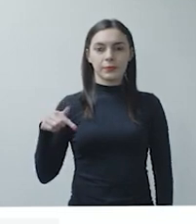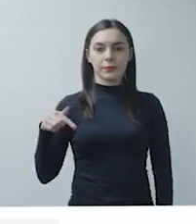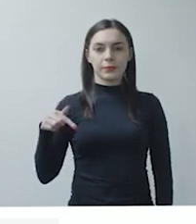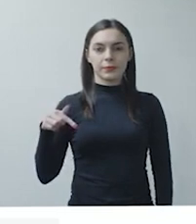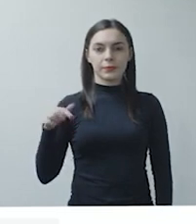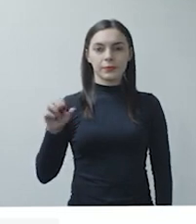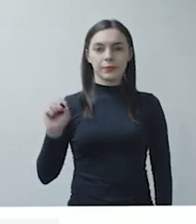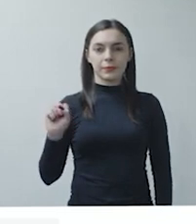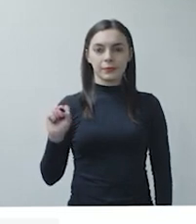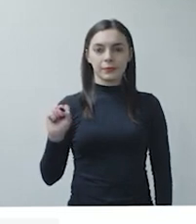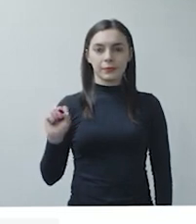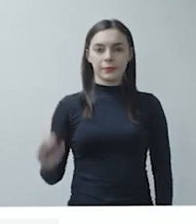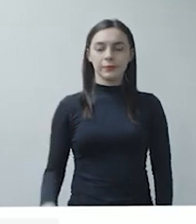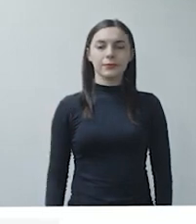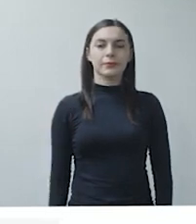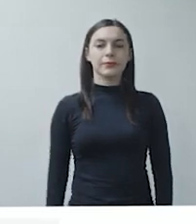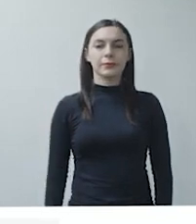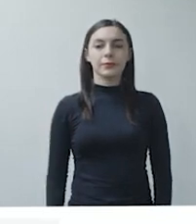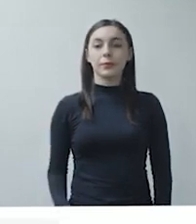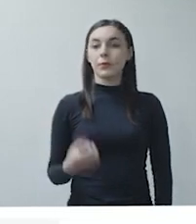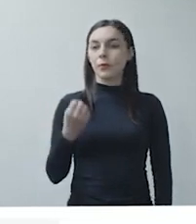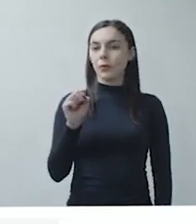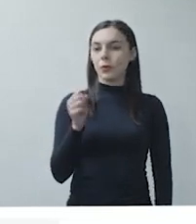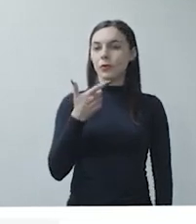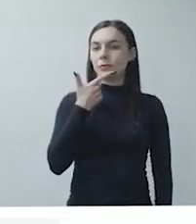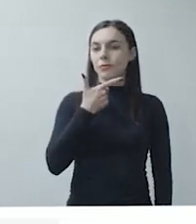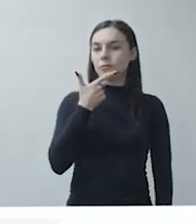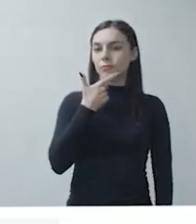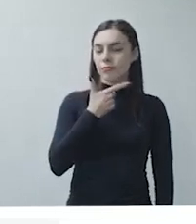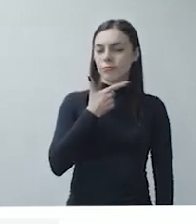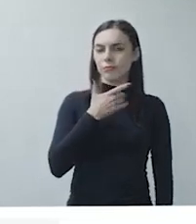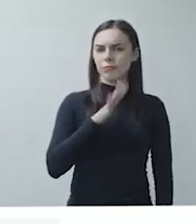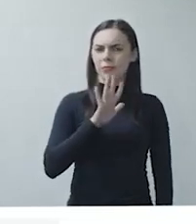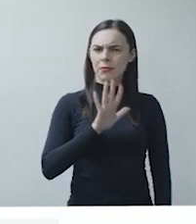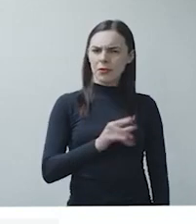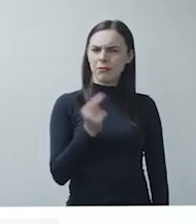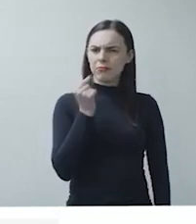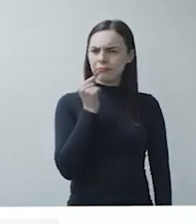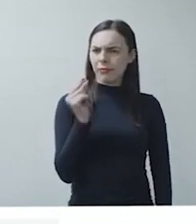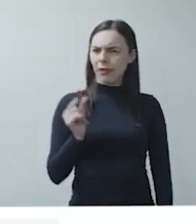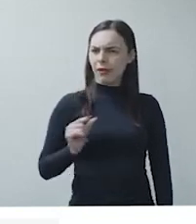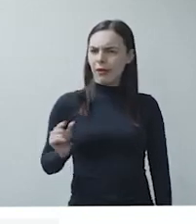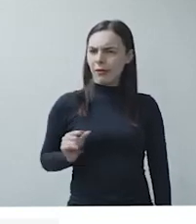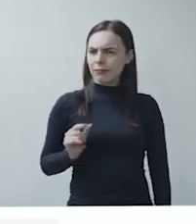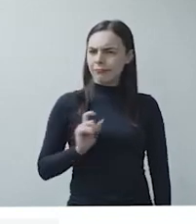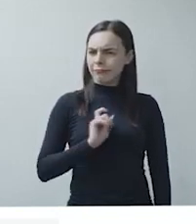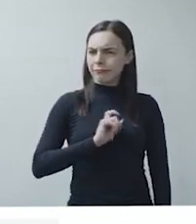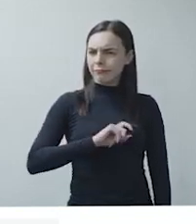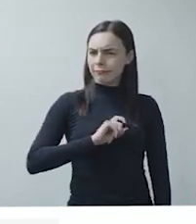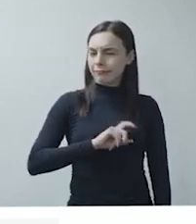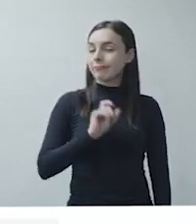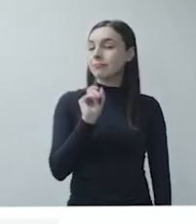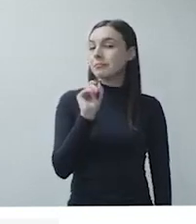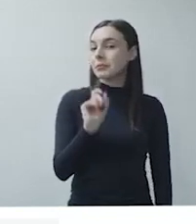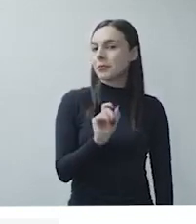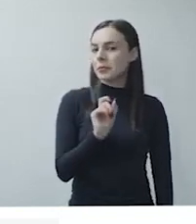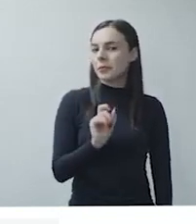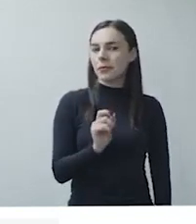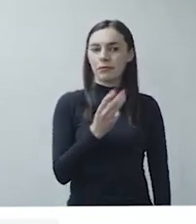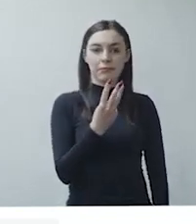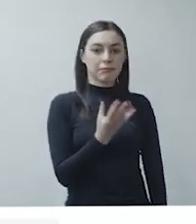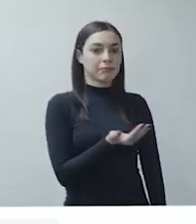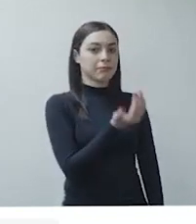7, 8. 8 queijos. E o danado do seu ratinho foi lá e comeu